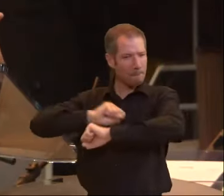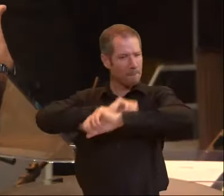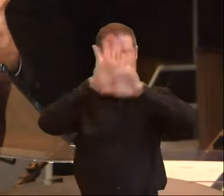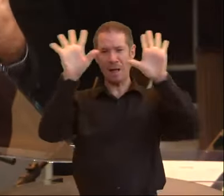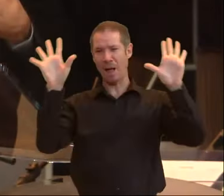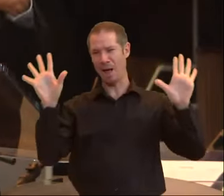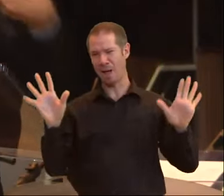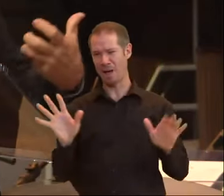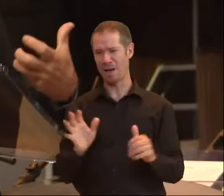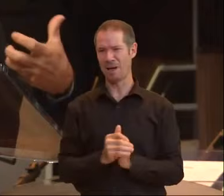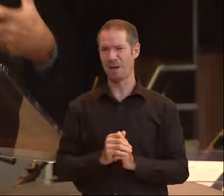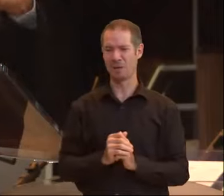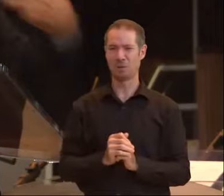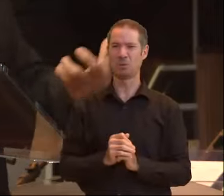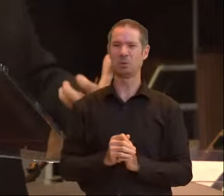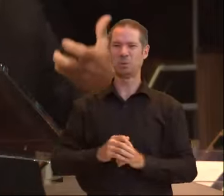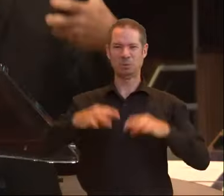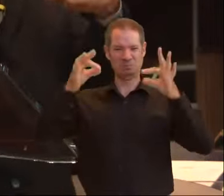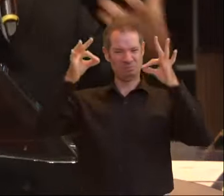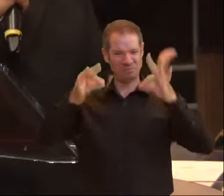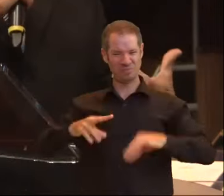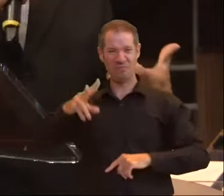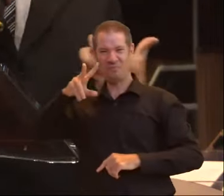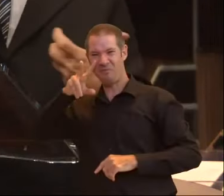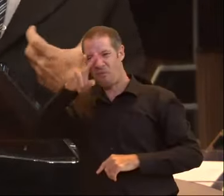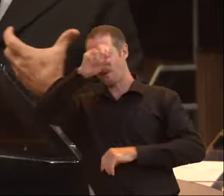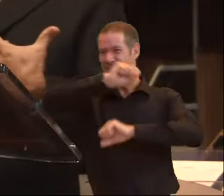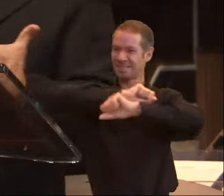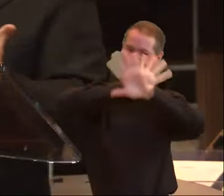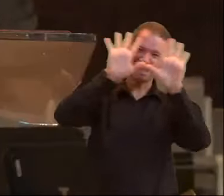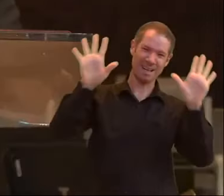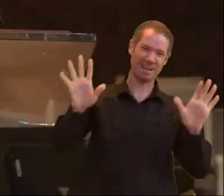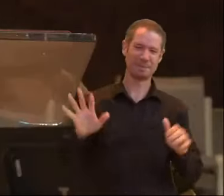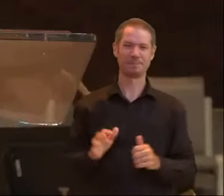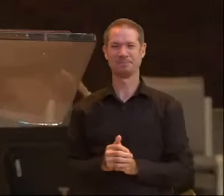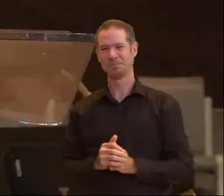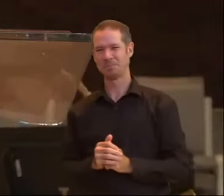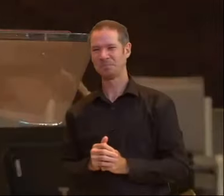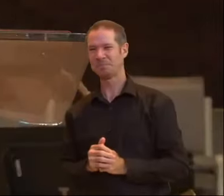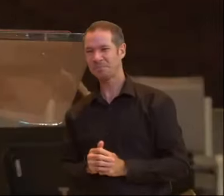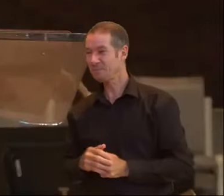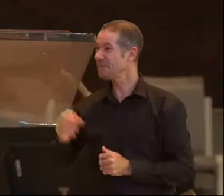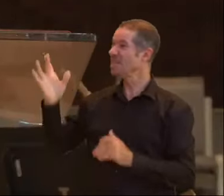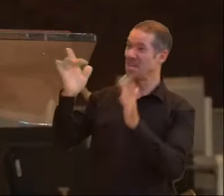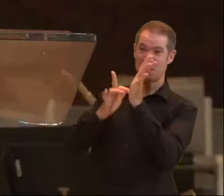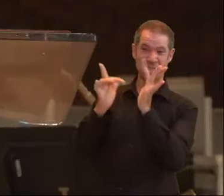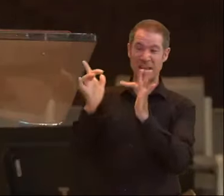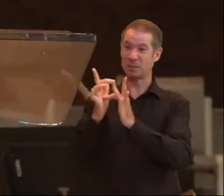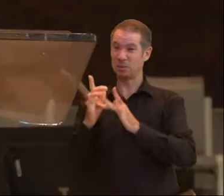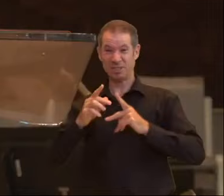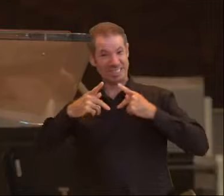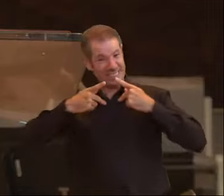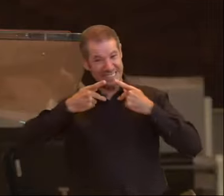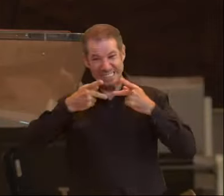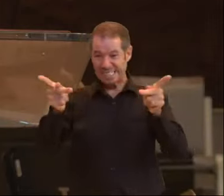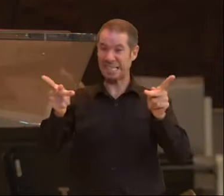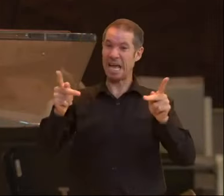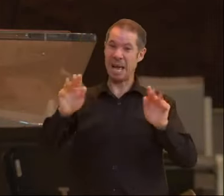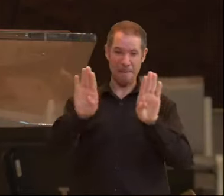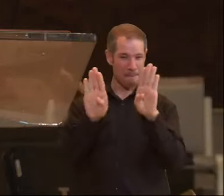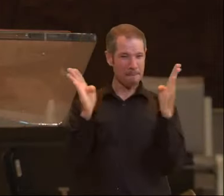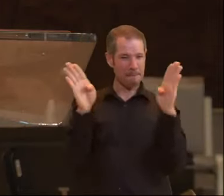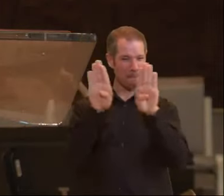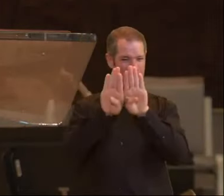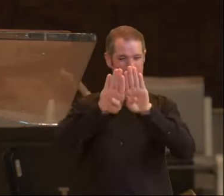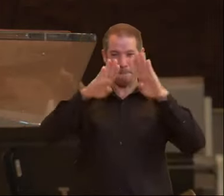claro, audível, forte, claro. Ele diz: eu sou a porta, quem crer em